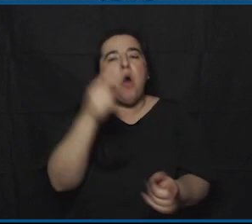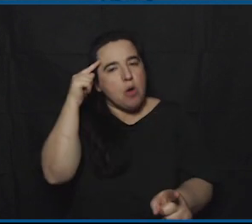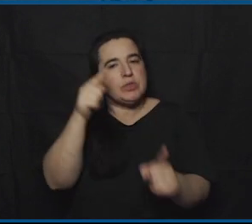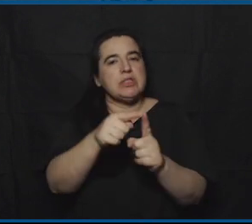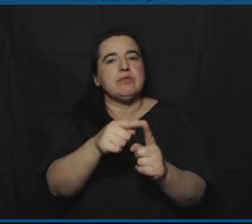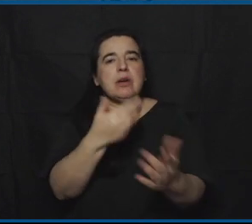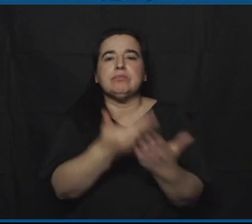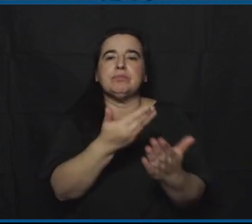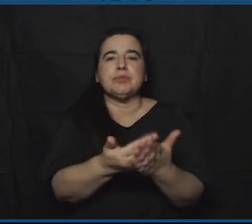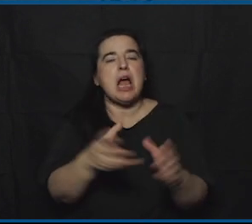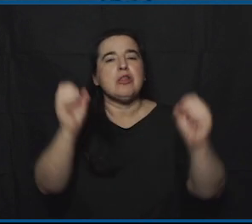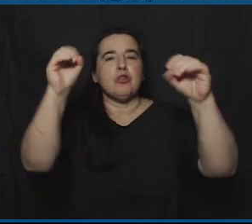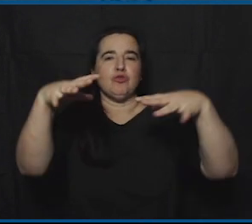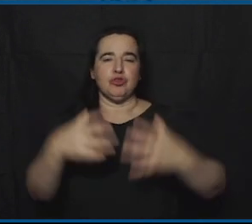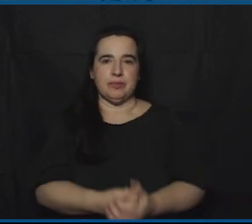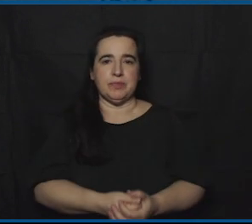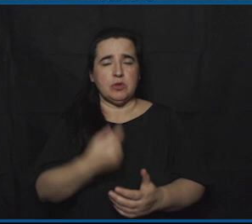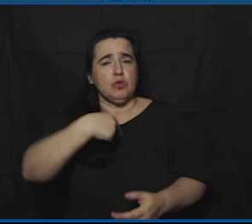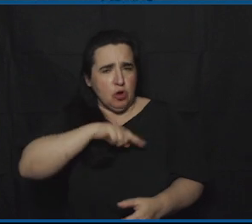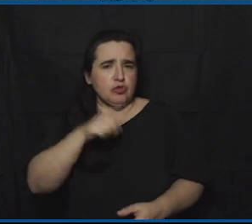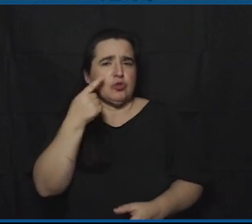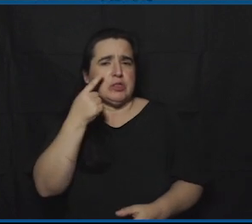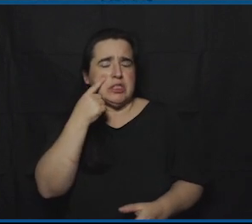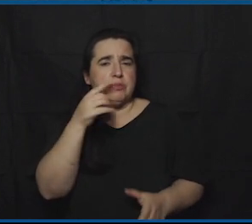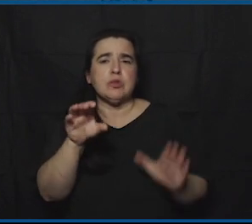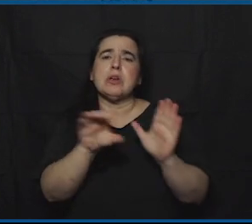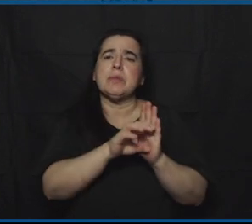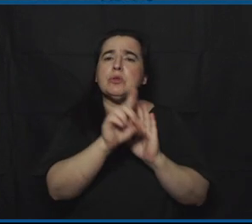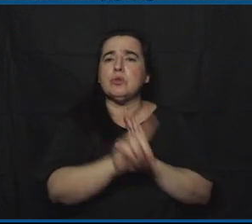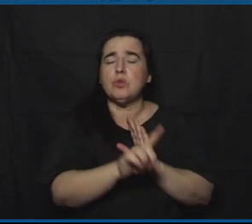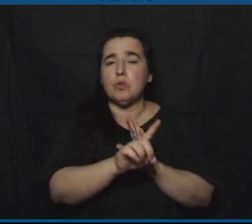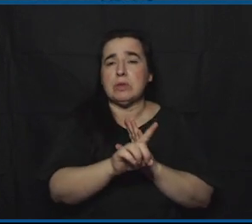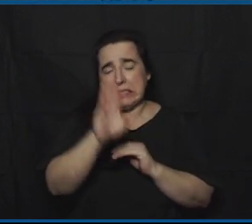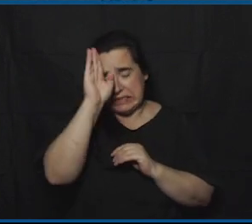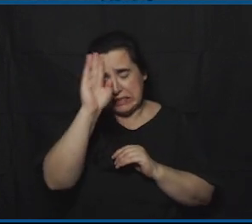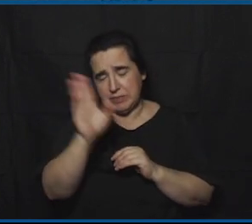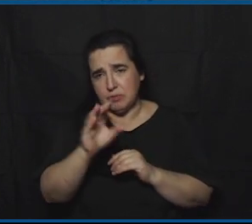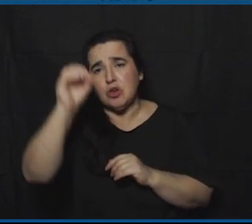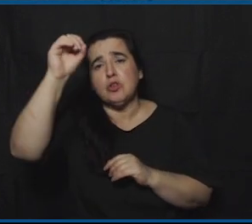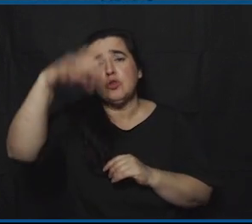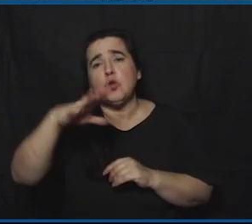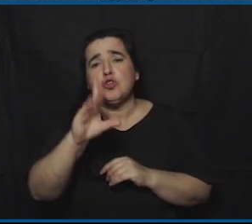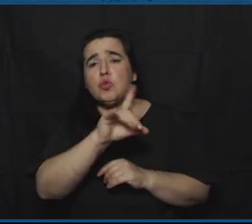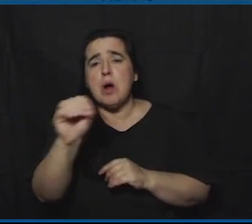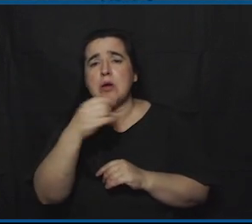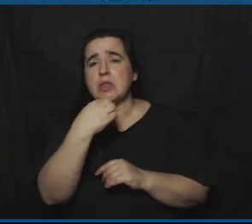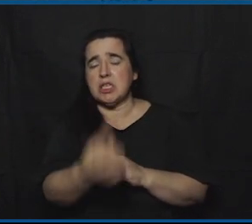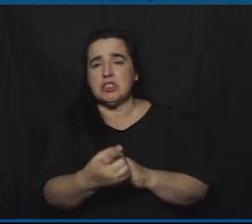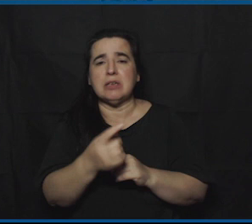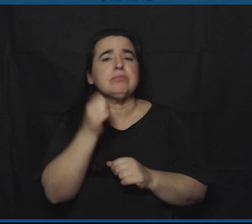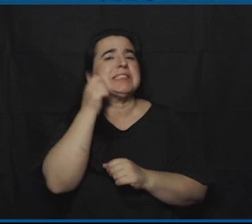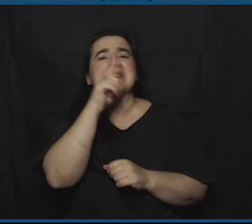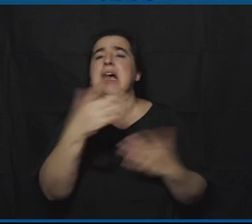conhecemos o capítulo 1 e sabemos que aqui essa luz a quem o João se refere é o próprio